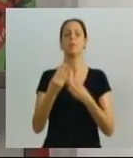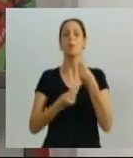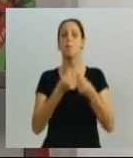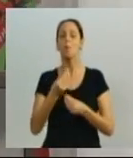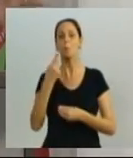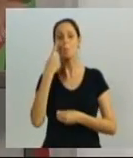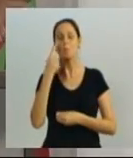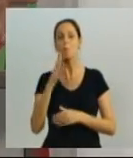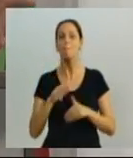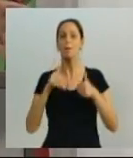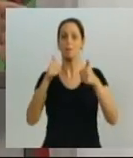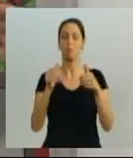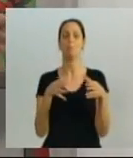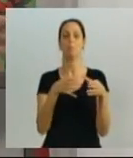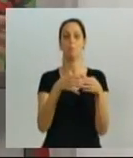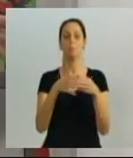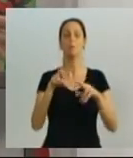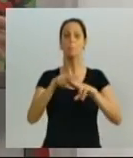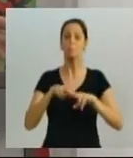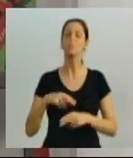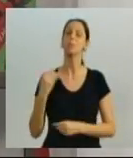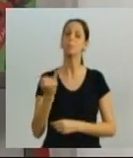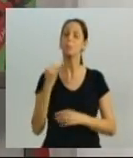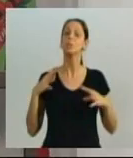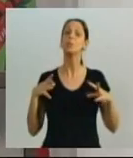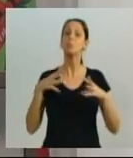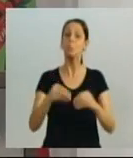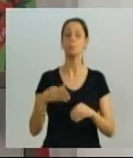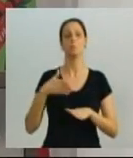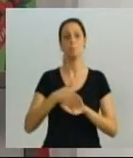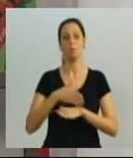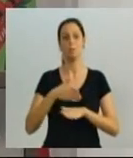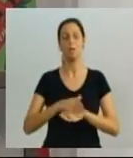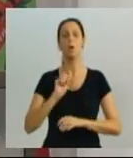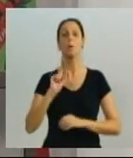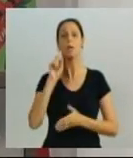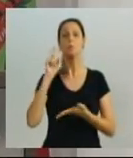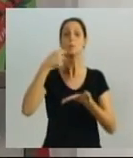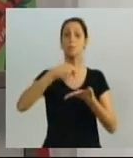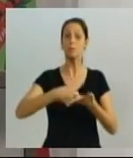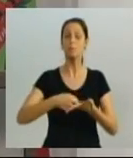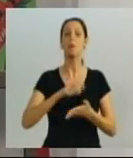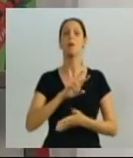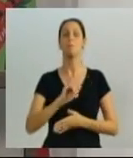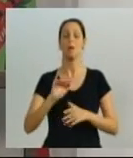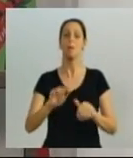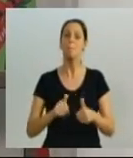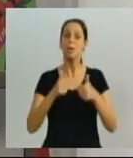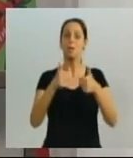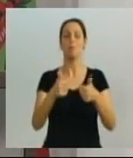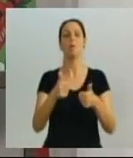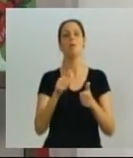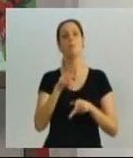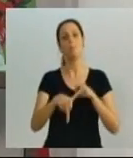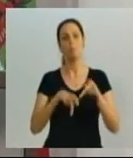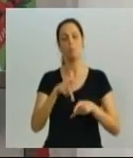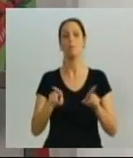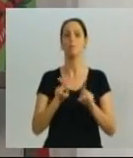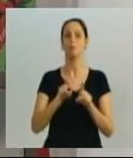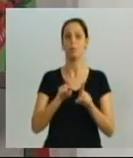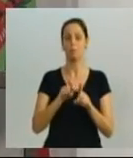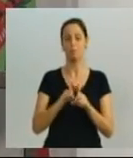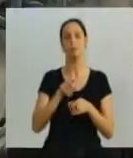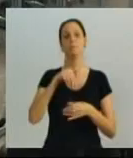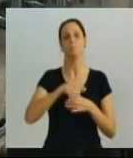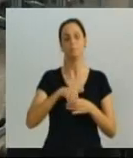coletividade. Daí a importância de todo mundo participar. Né? E aí, o que a gente decidir, certamente vai ser o melhor para o povo e o melhor processo eleitoral. Muito obrigado, presidente.